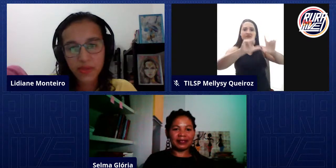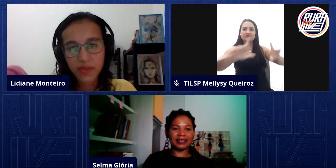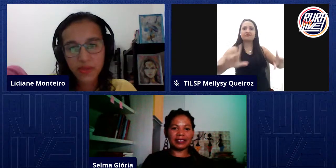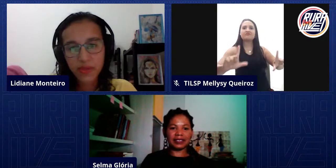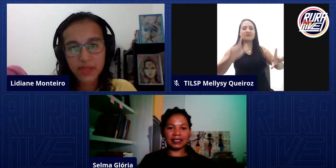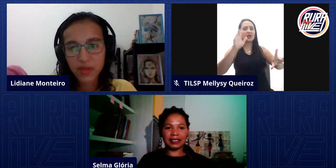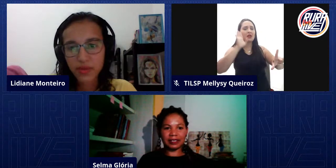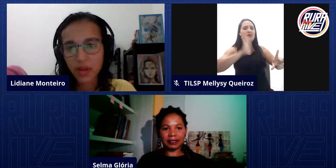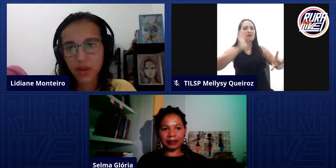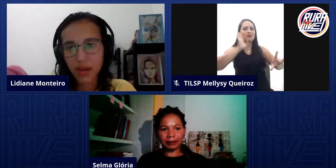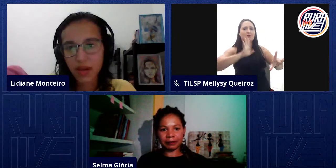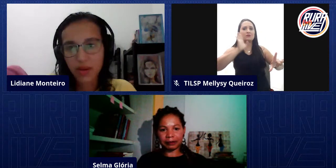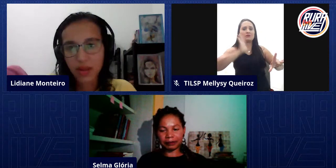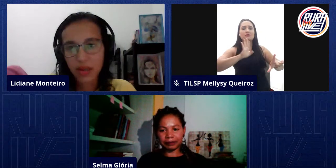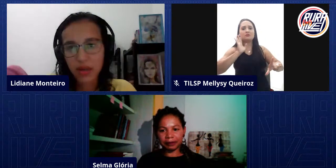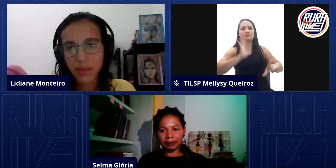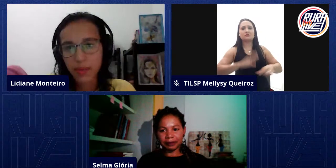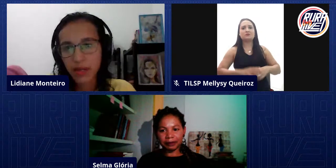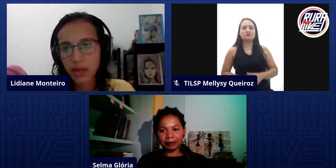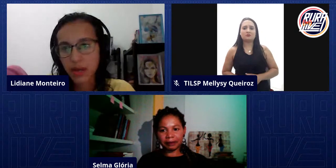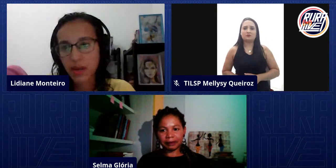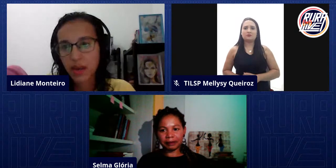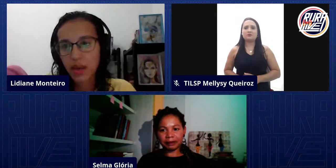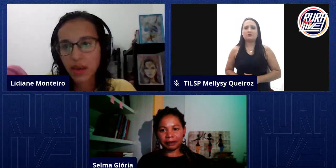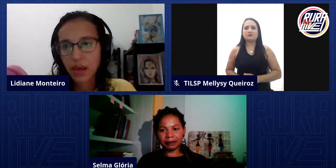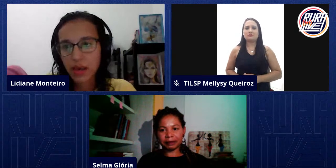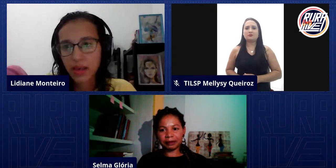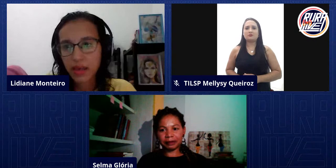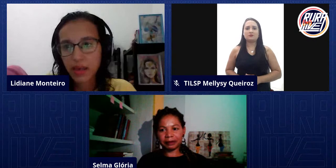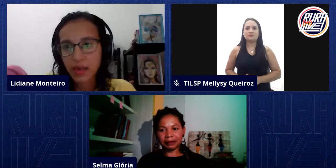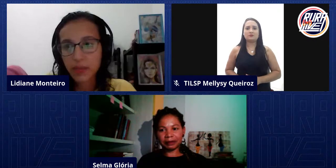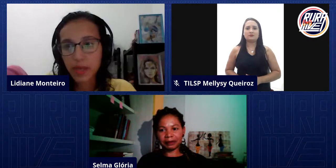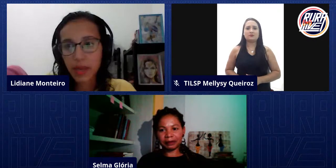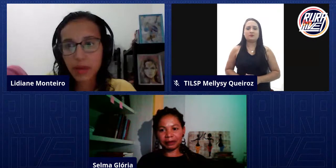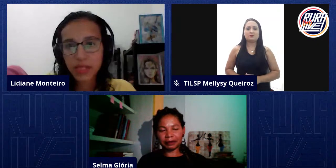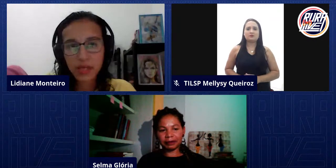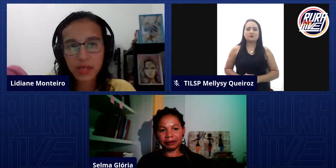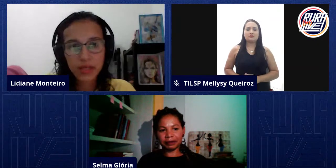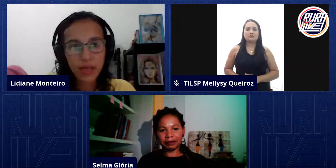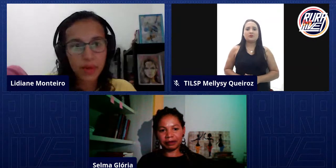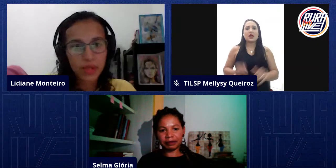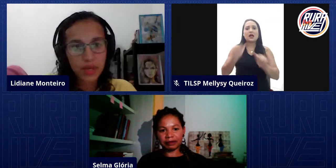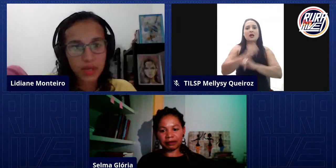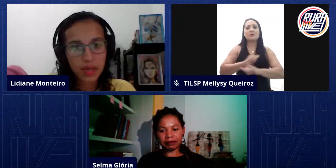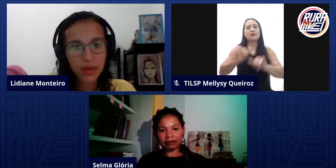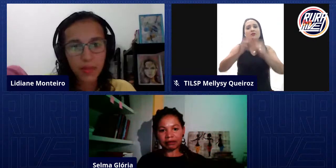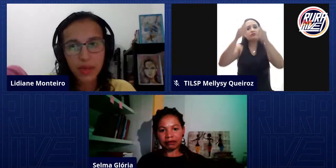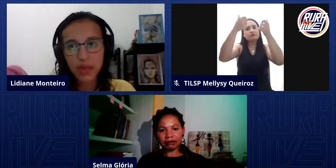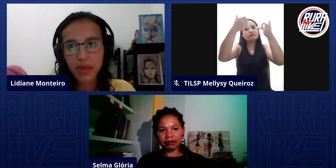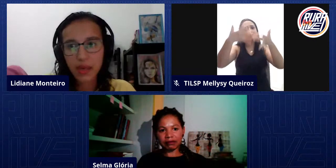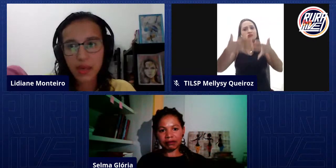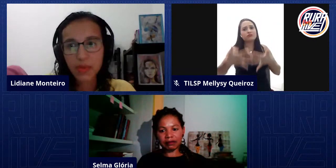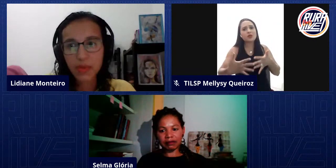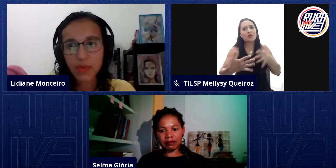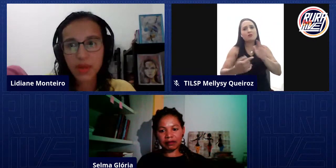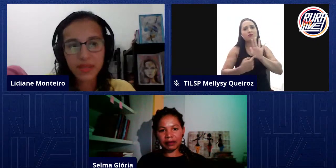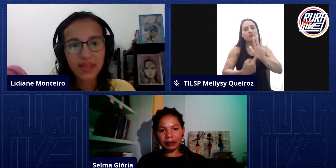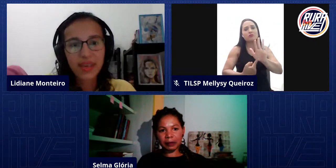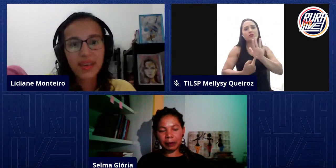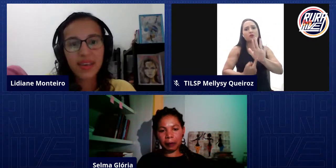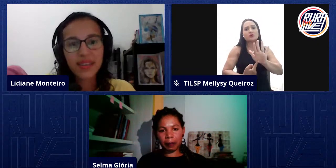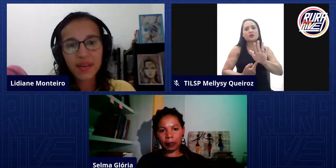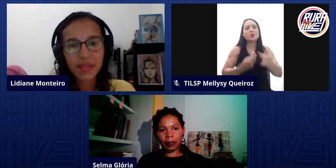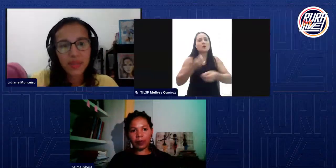vídeo, vamos ver se a gente consegue colocar agora, da campanha, que explica bastante, né? Mostra ali como é que a mulher